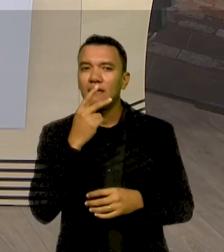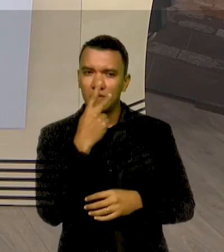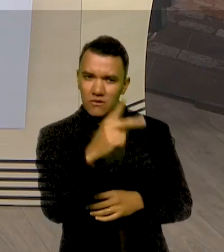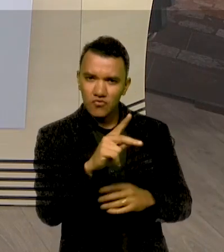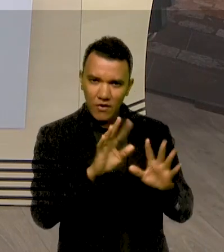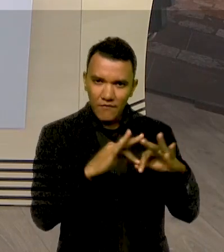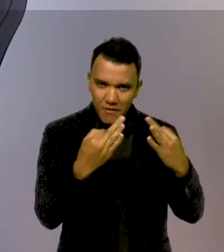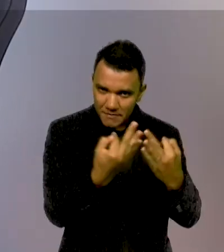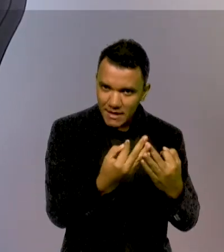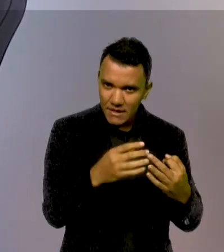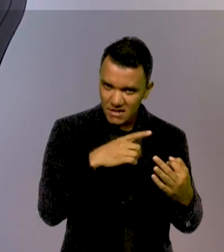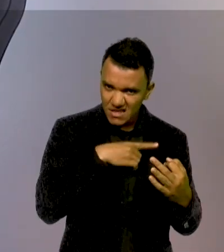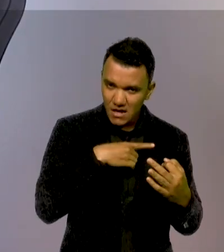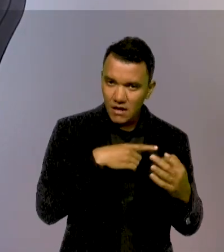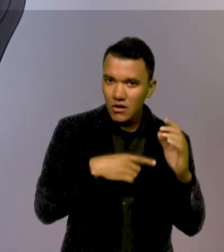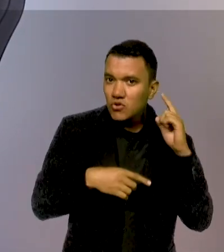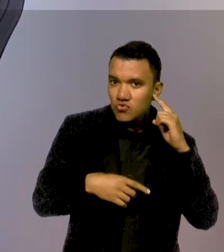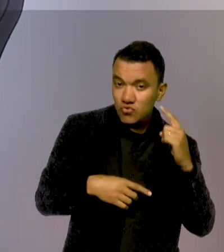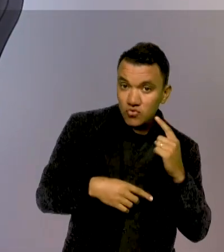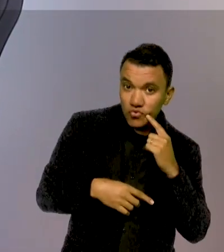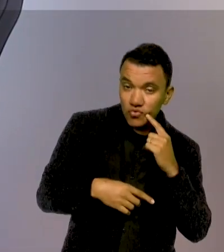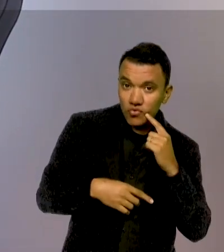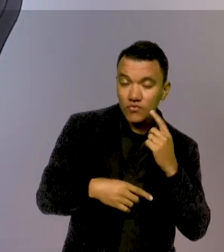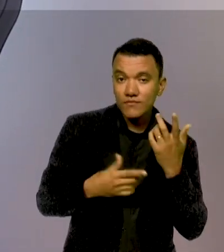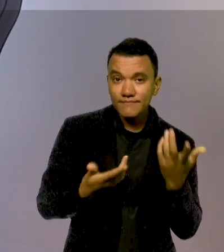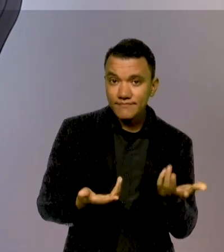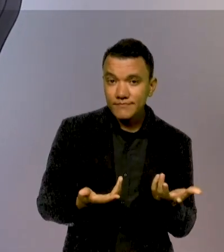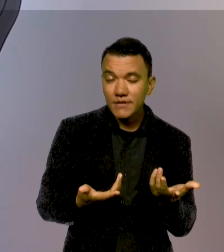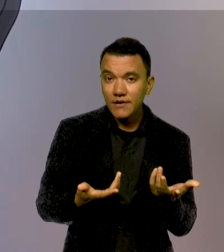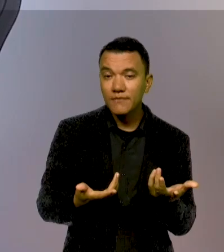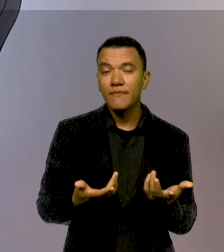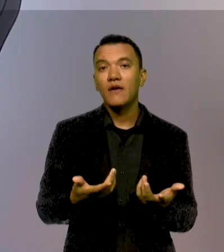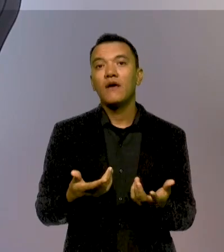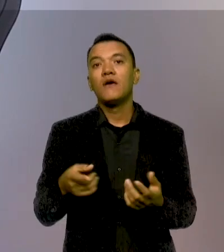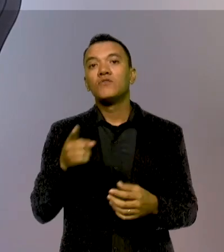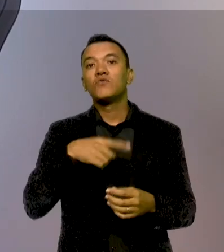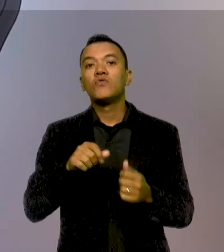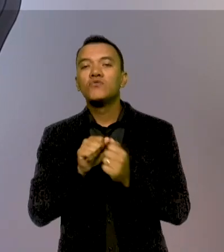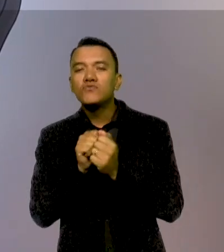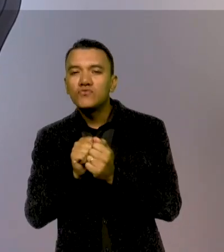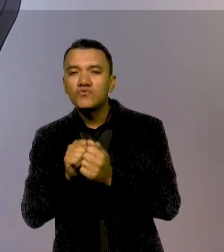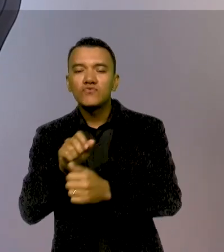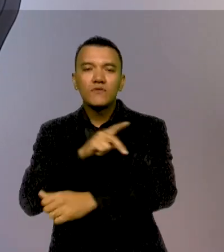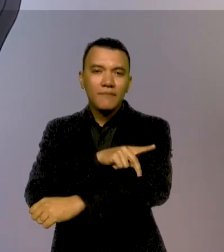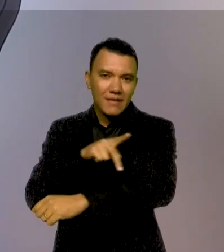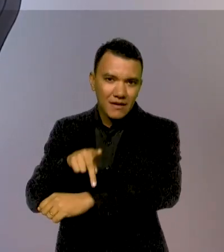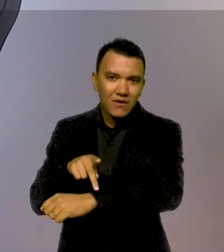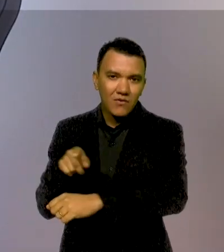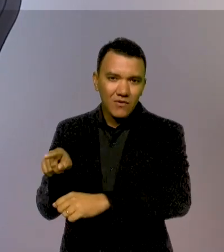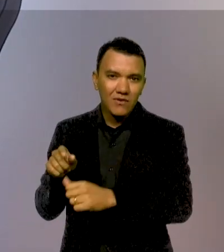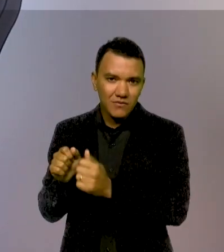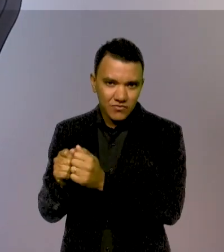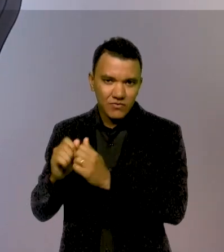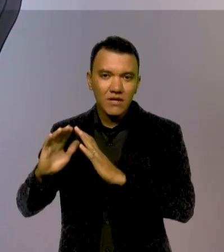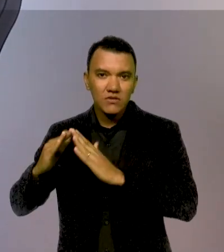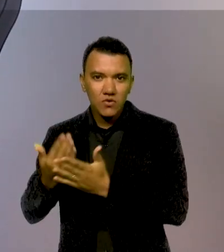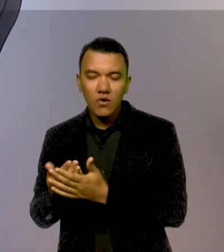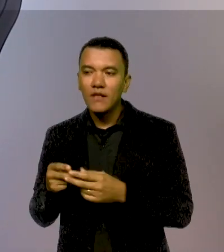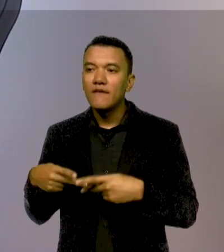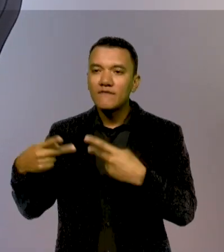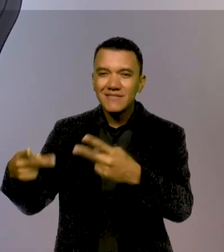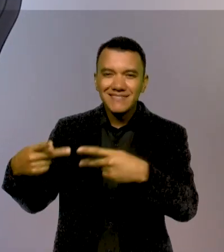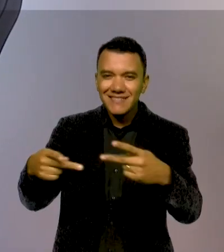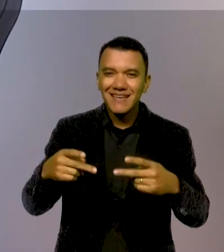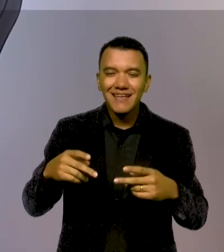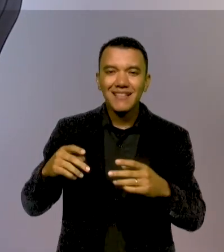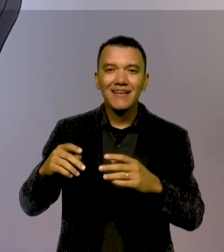surdas. Nós costumamos encontrar no acompanhamento pedagógico que nós fazemos às escolas, especialmente da rede municipal de São